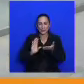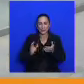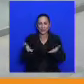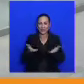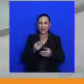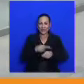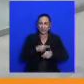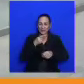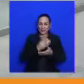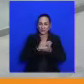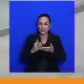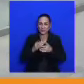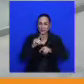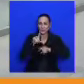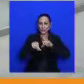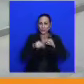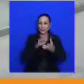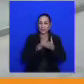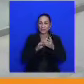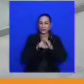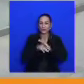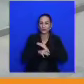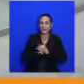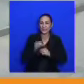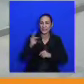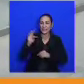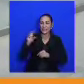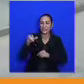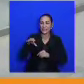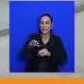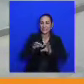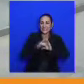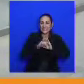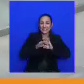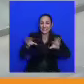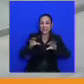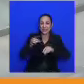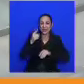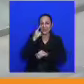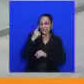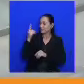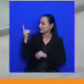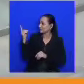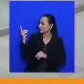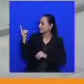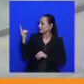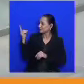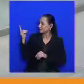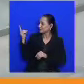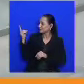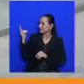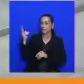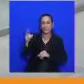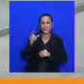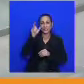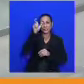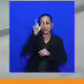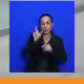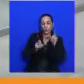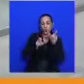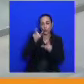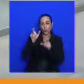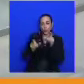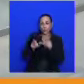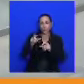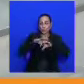Agora sim, para iniciarmos o sorteio da Lotomania, peço a Tainara que faça a liberação manualmente das colunas